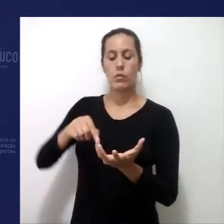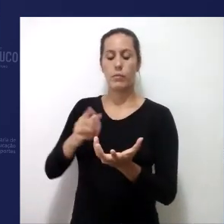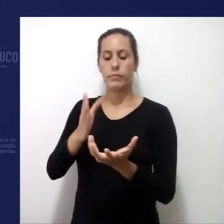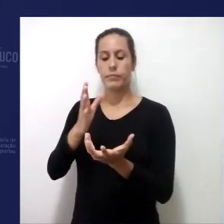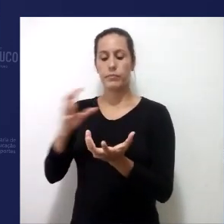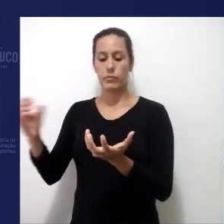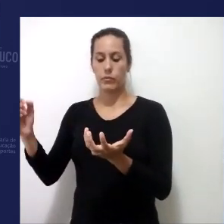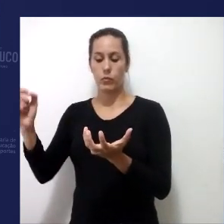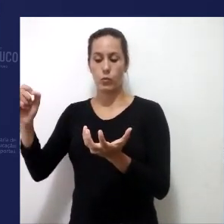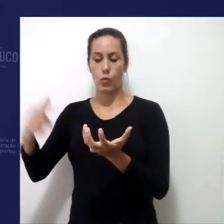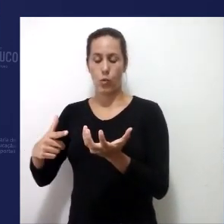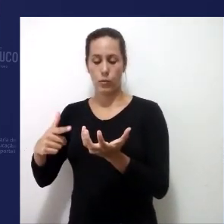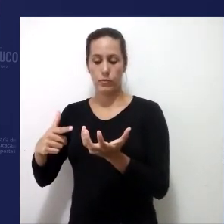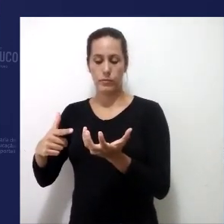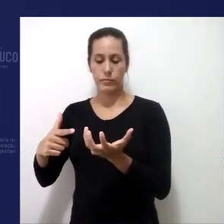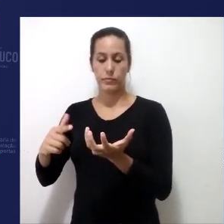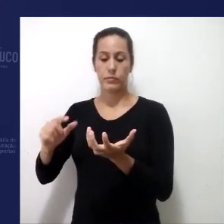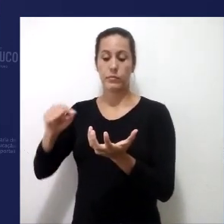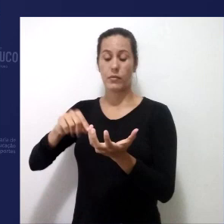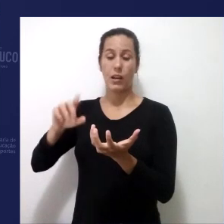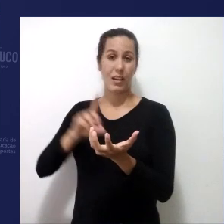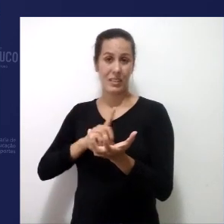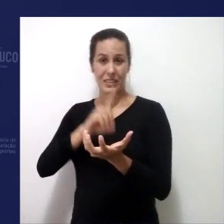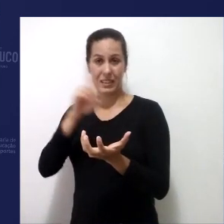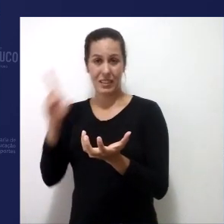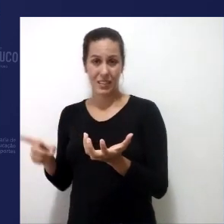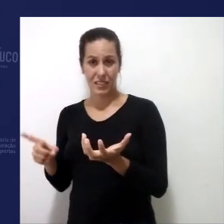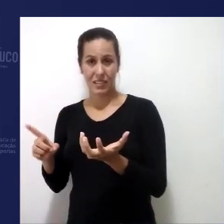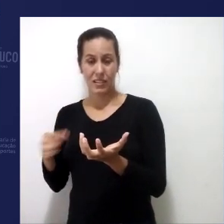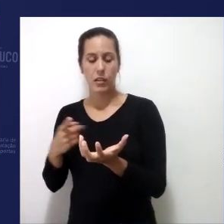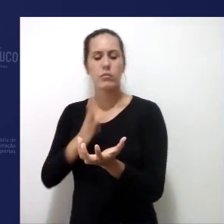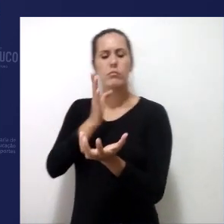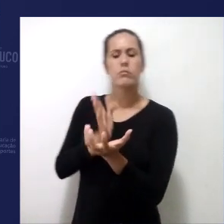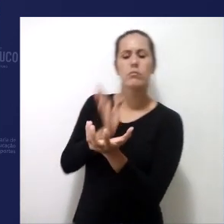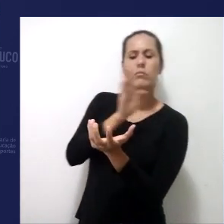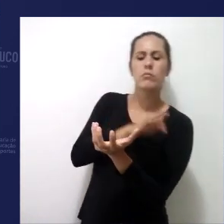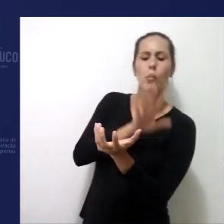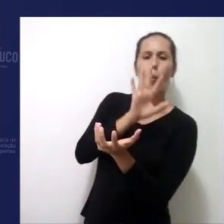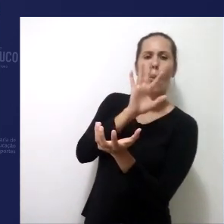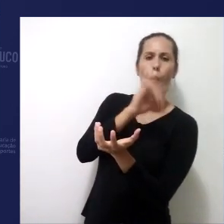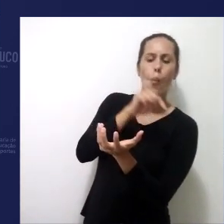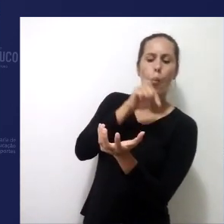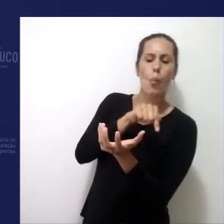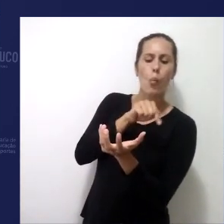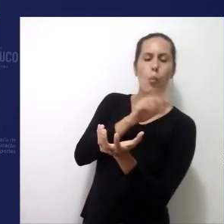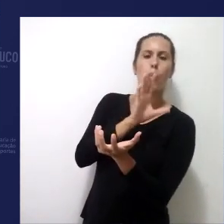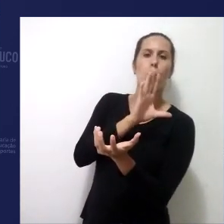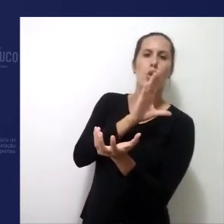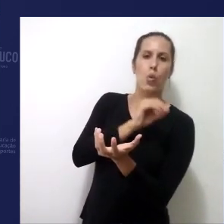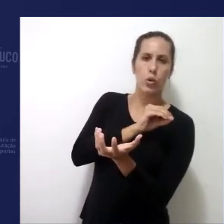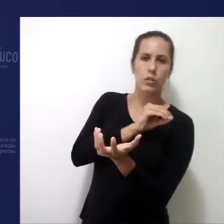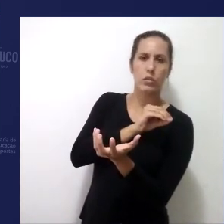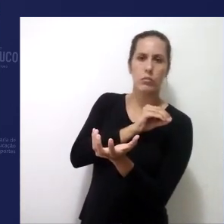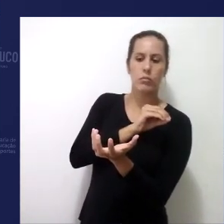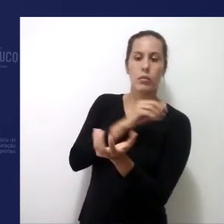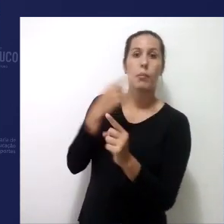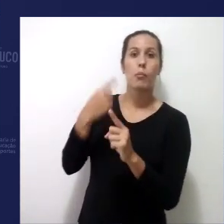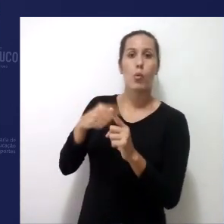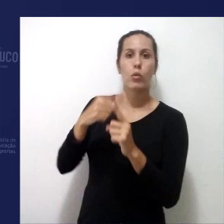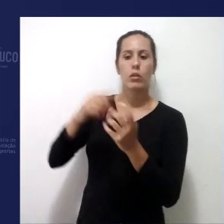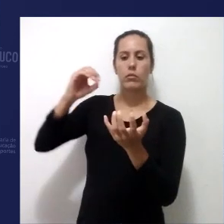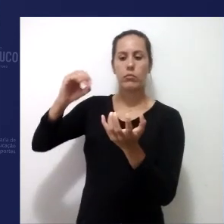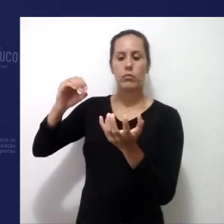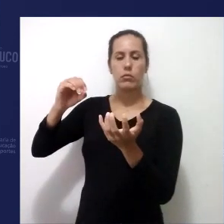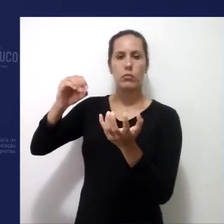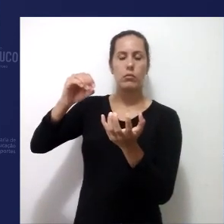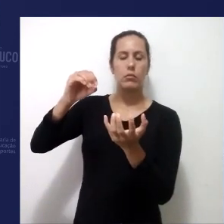planeta vai ser dia e na outra parte vai ser noite, né? Vai ser noite, isso por causa do movimento de